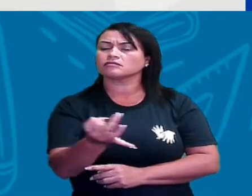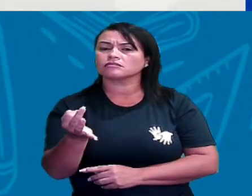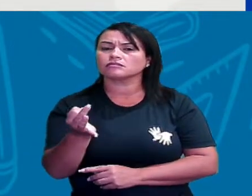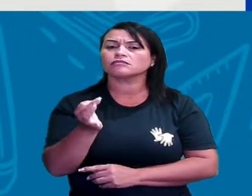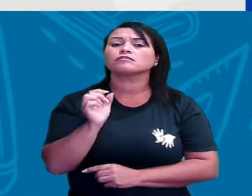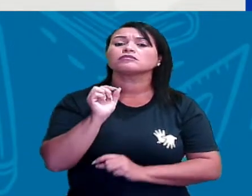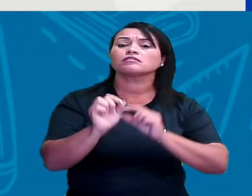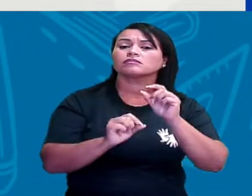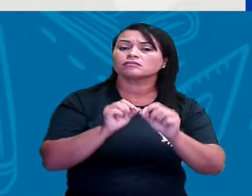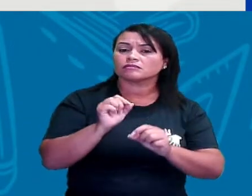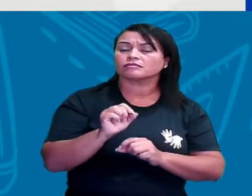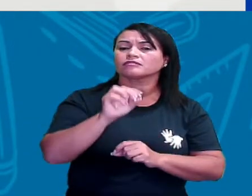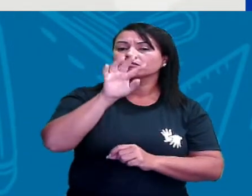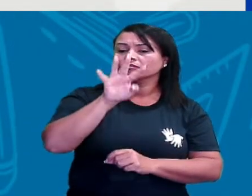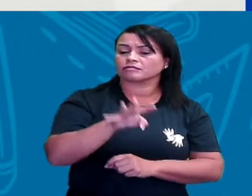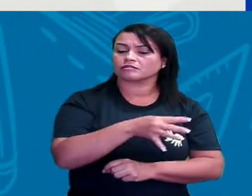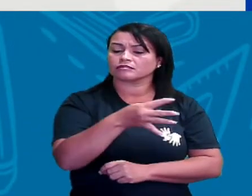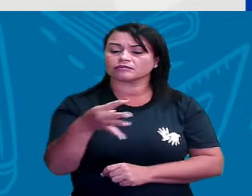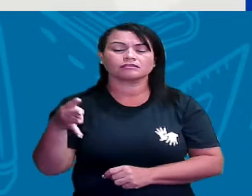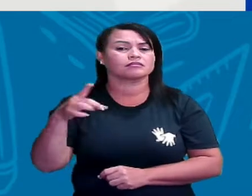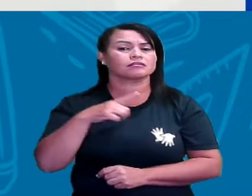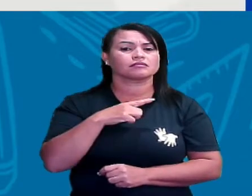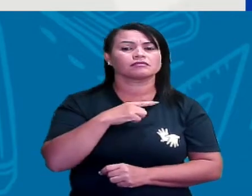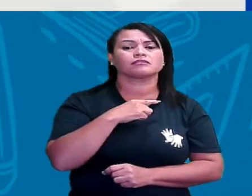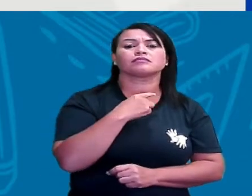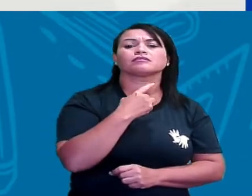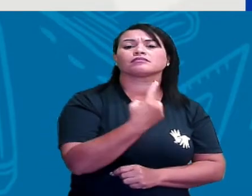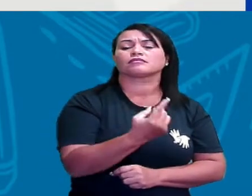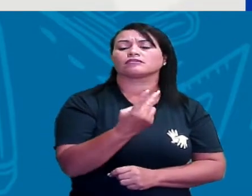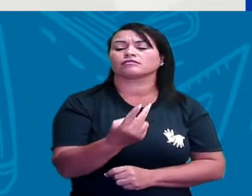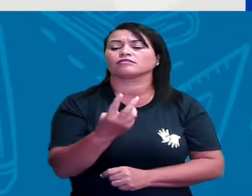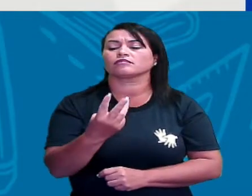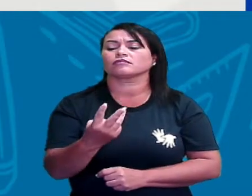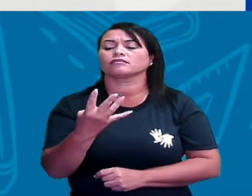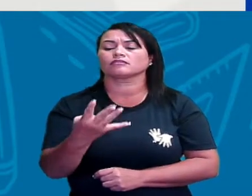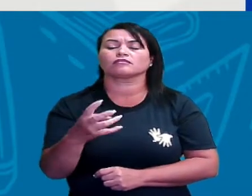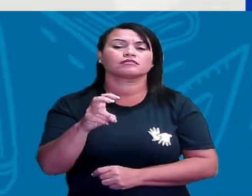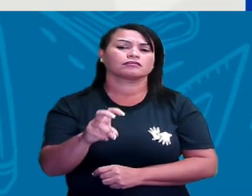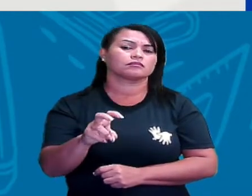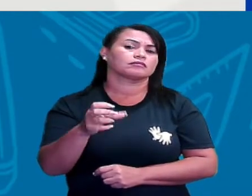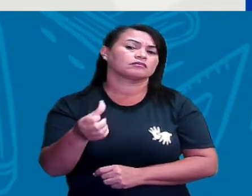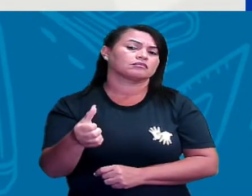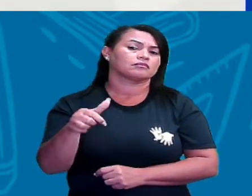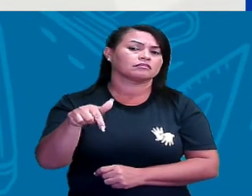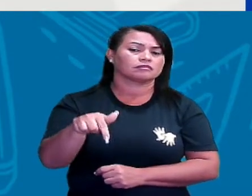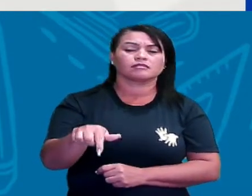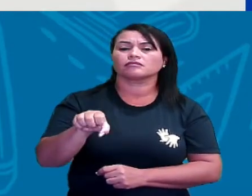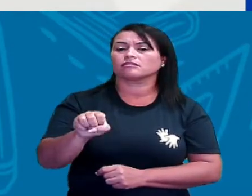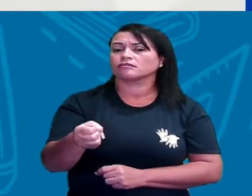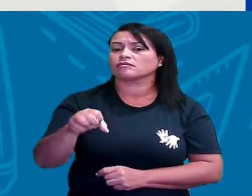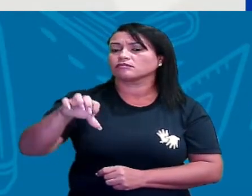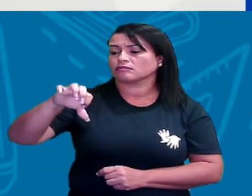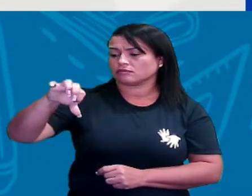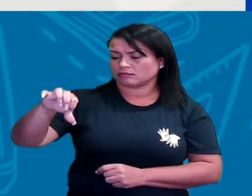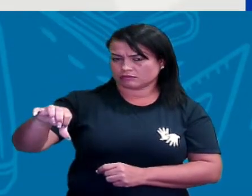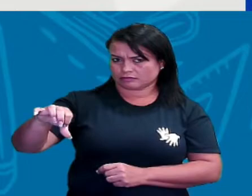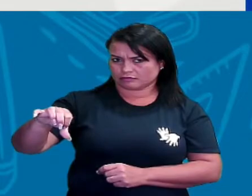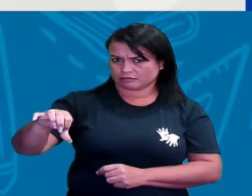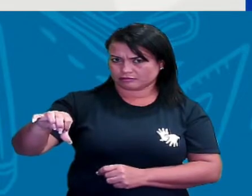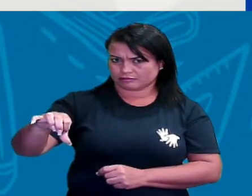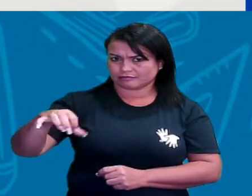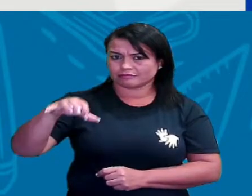decimal, a base é o número 10. Então, tem o número 1, 2, 3, 4, 5, 6, 7, 8 e